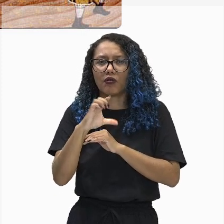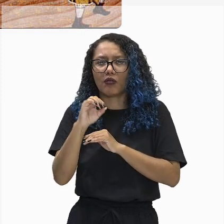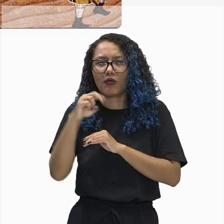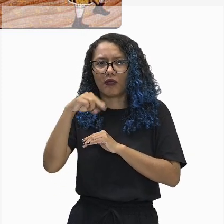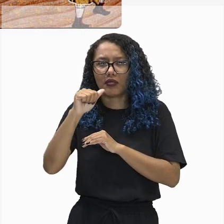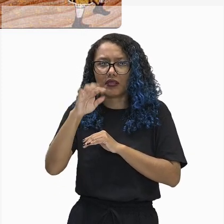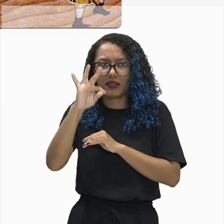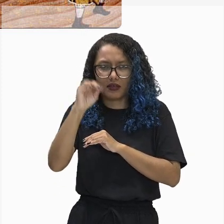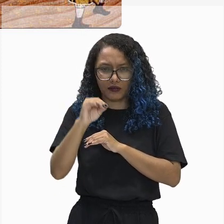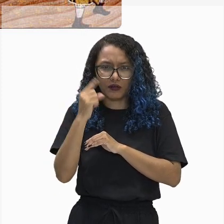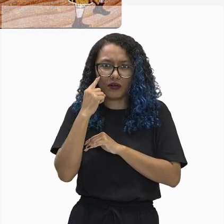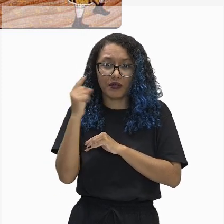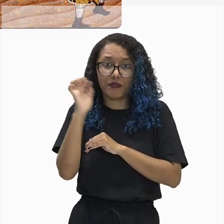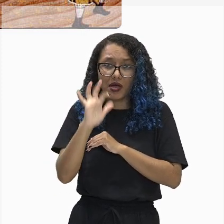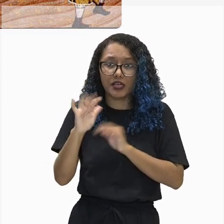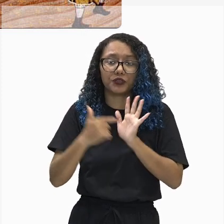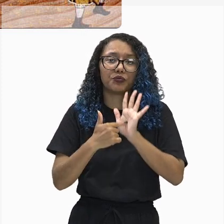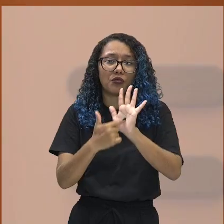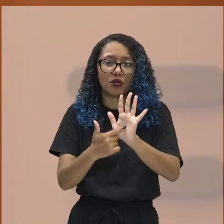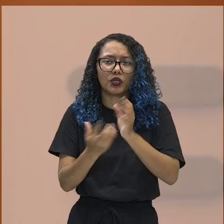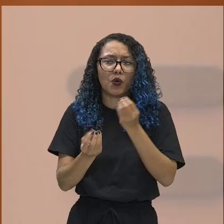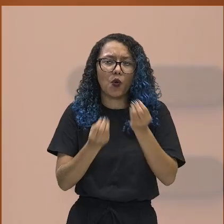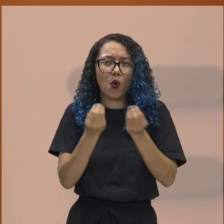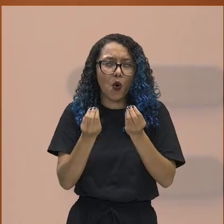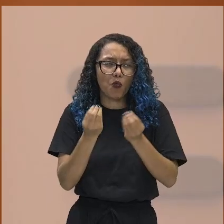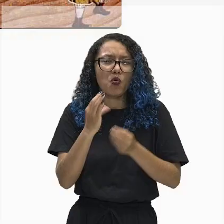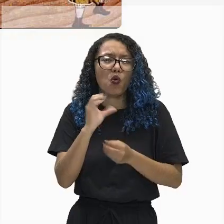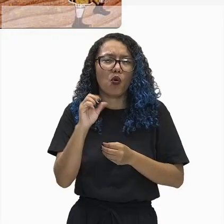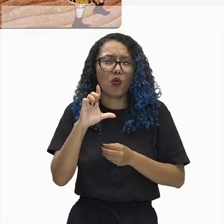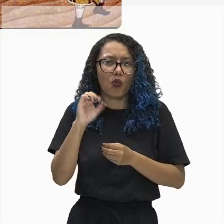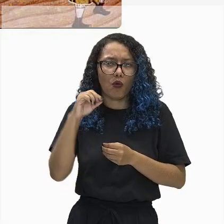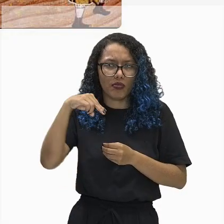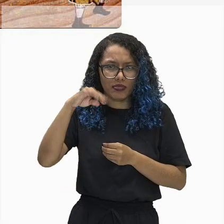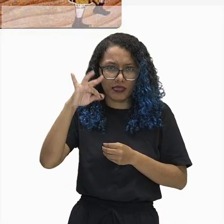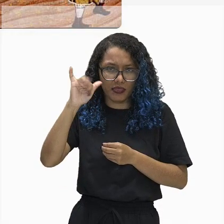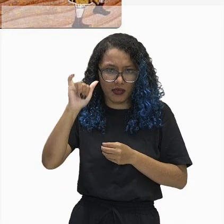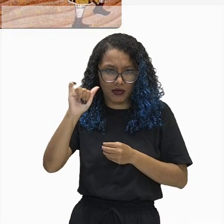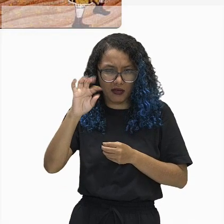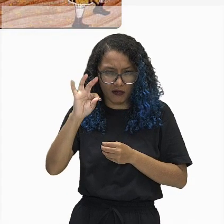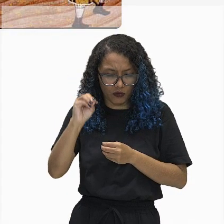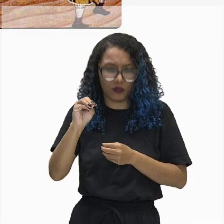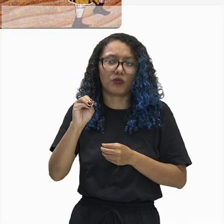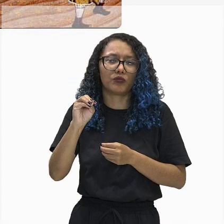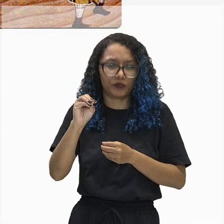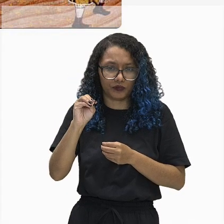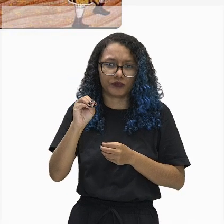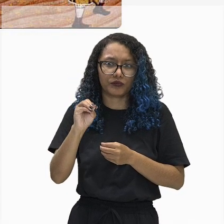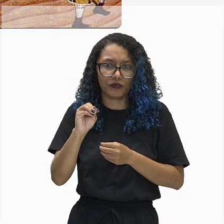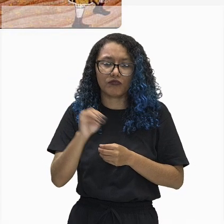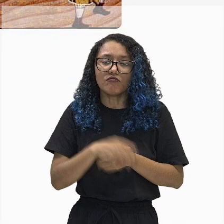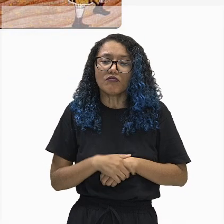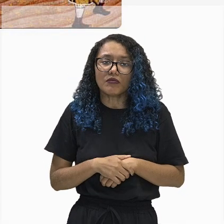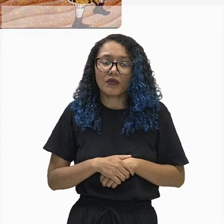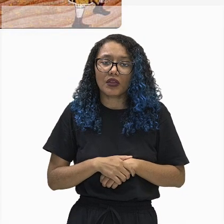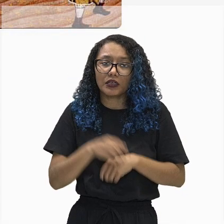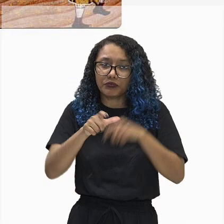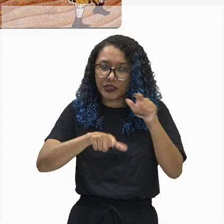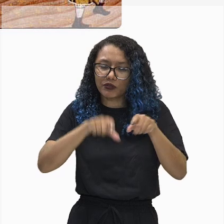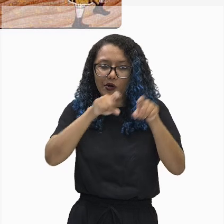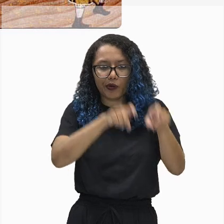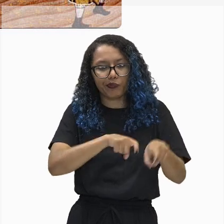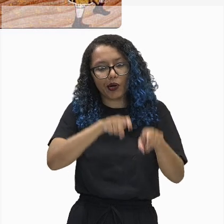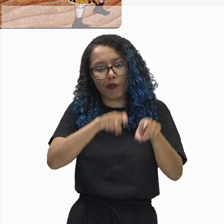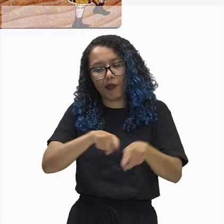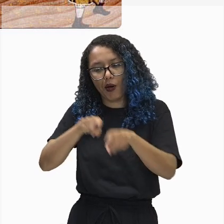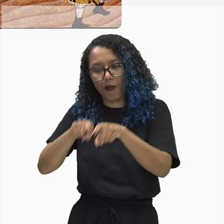imagem exatamente do colonato, aonde a gente vai ver o quê, não é mesmo? Pessoas então muito ali trabalhando trabalhando então com a terra. Eles